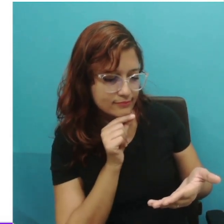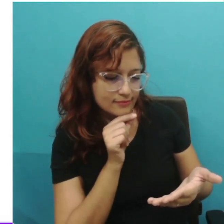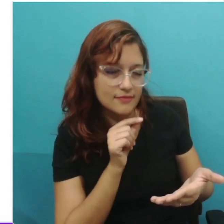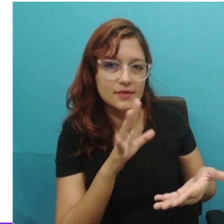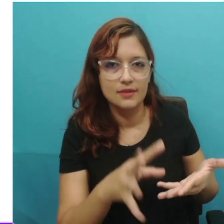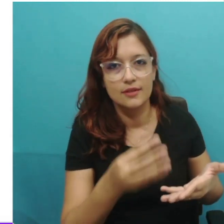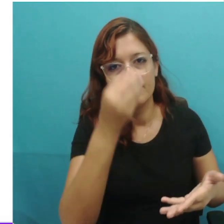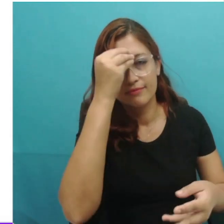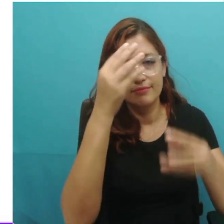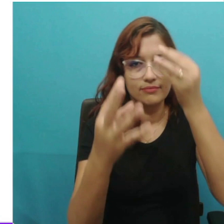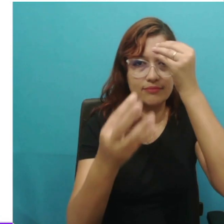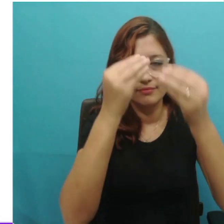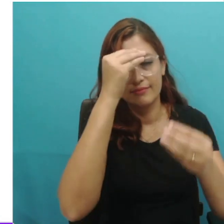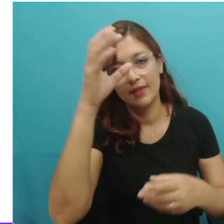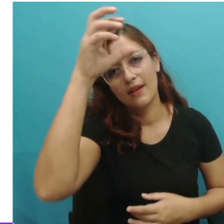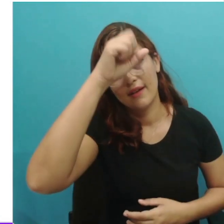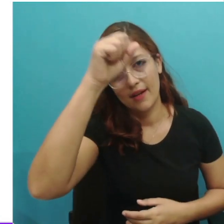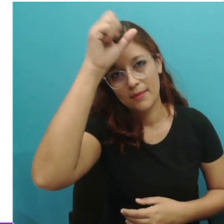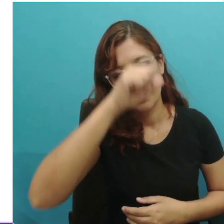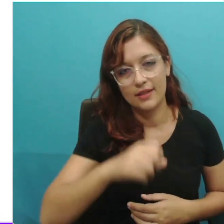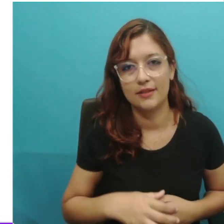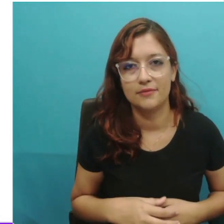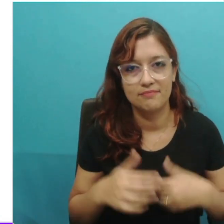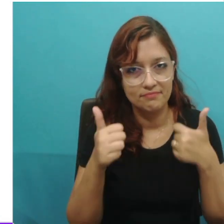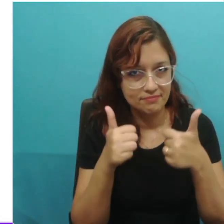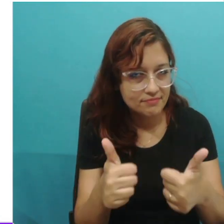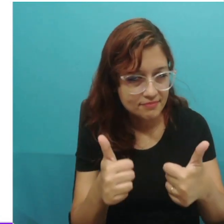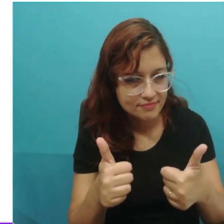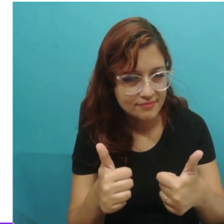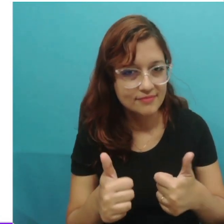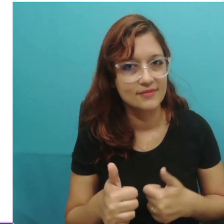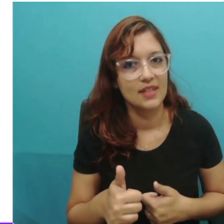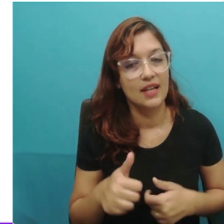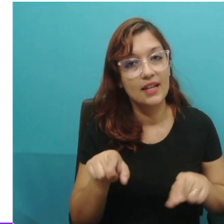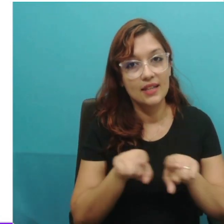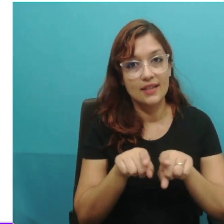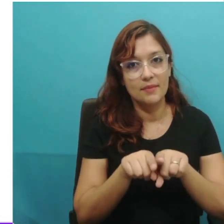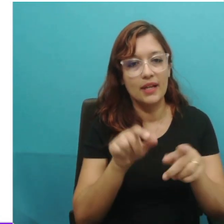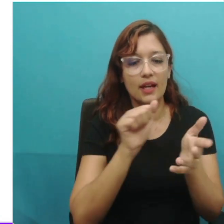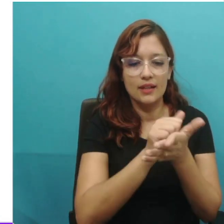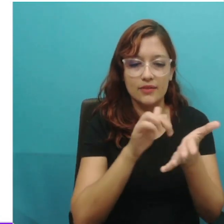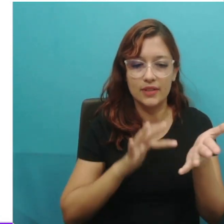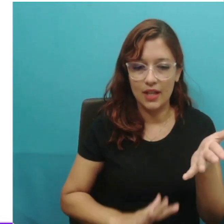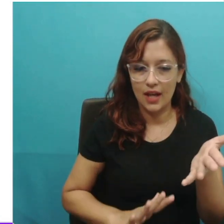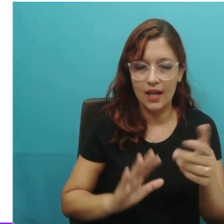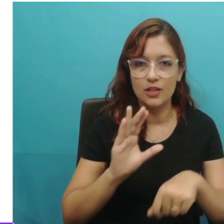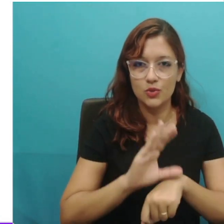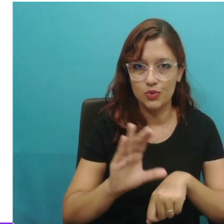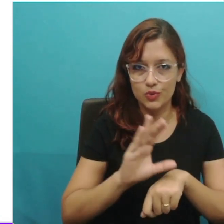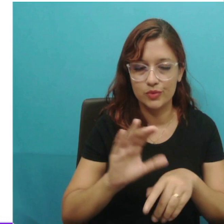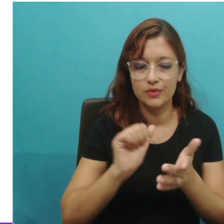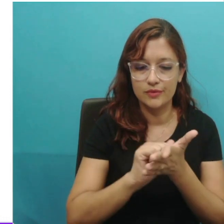já vai analisando para você ir memorizando e aprendendo, certo?